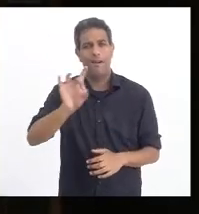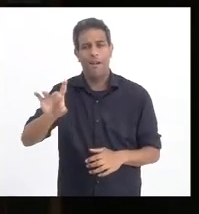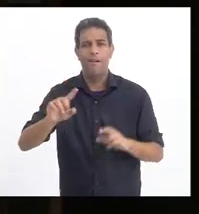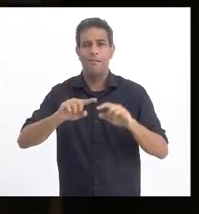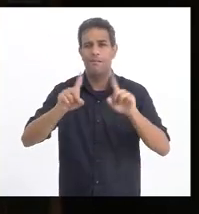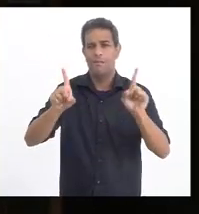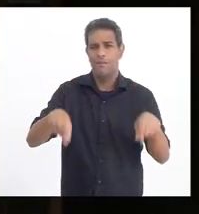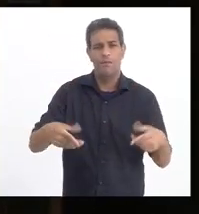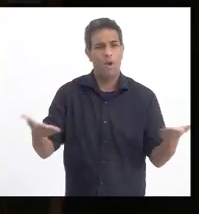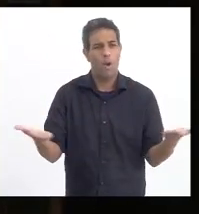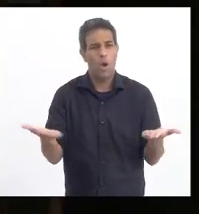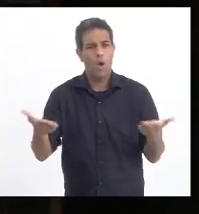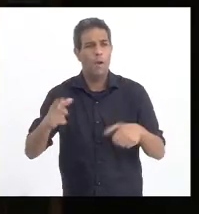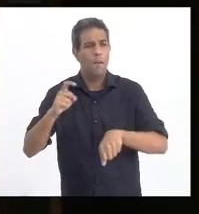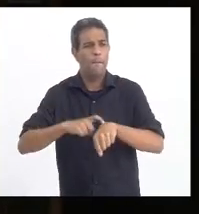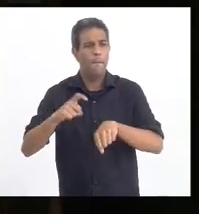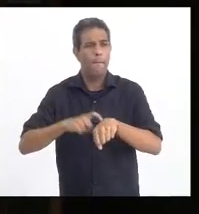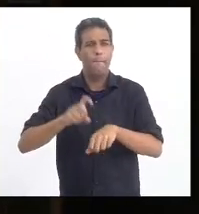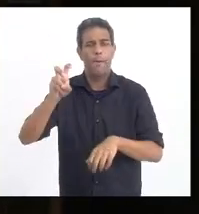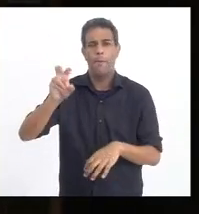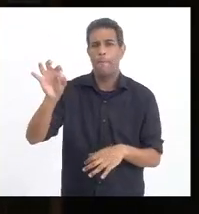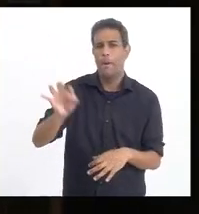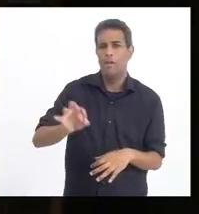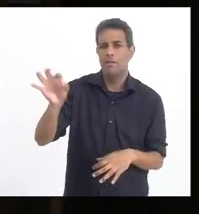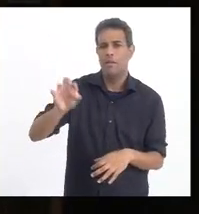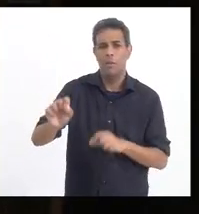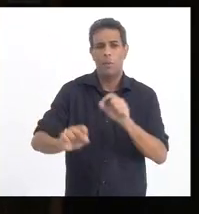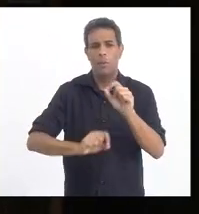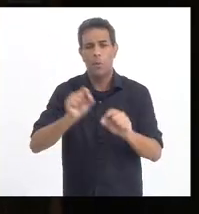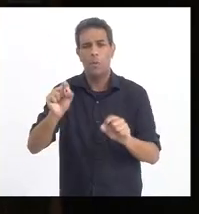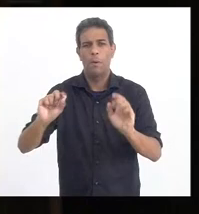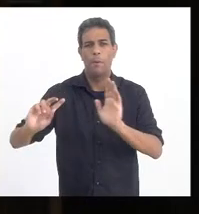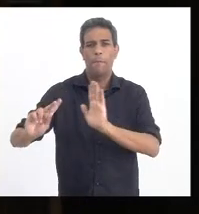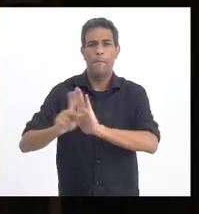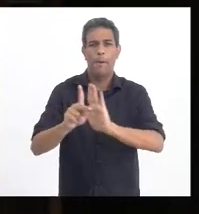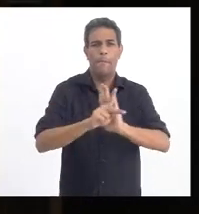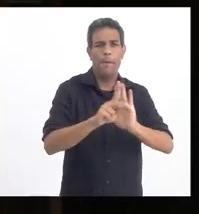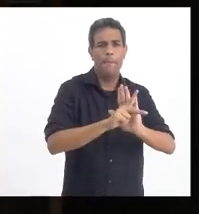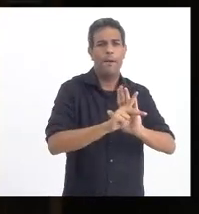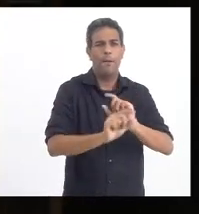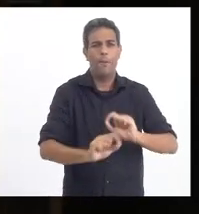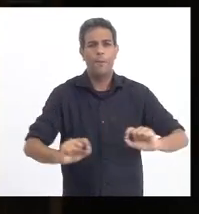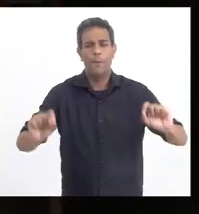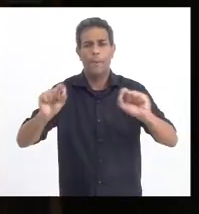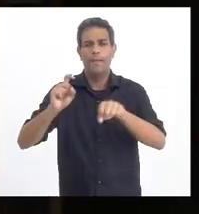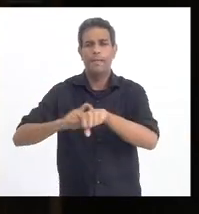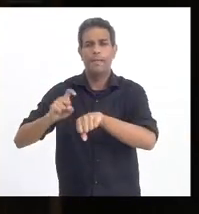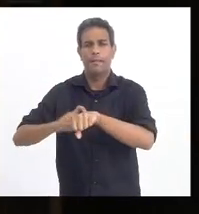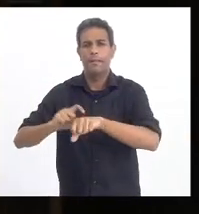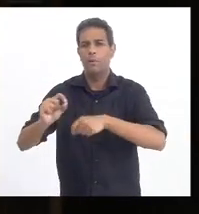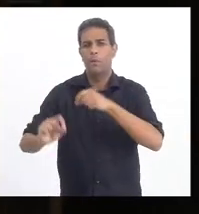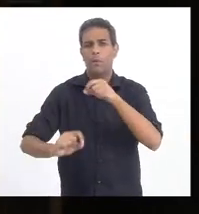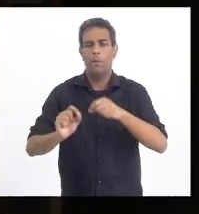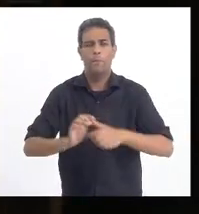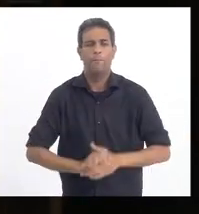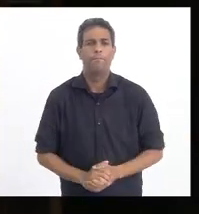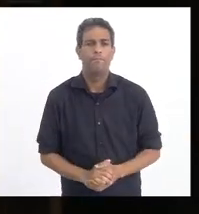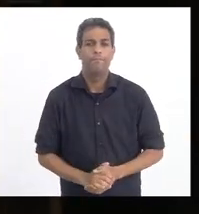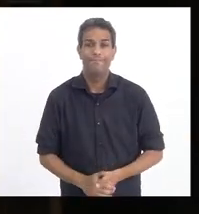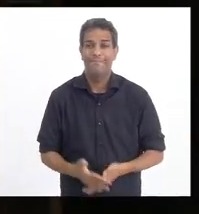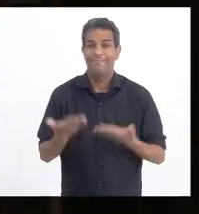de serviço e hoje é considerado o SIM por cento para tempo de ir para cada ano de efetivo serviço